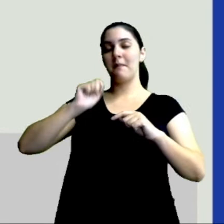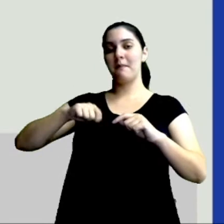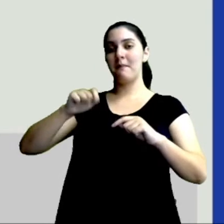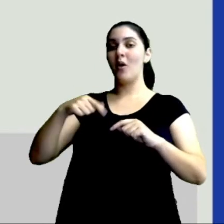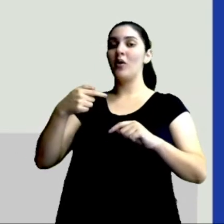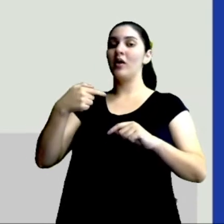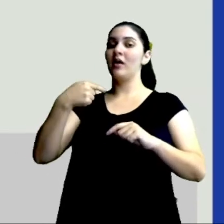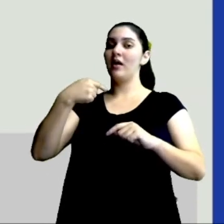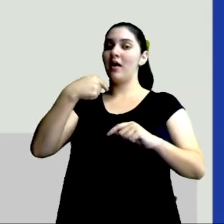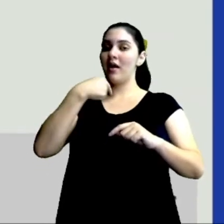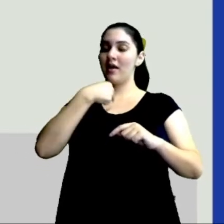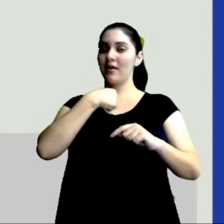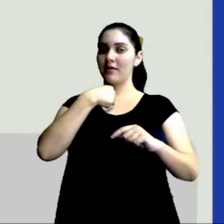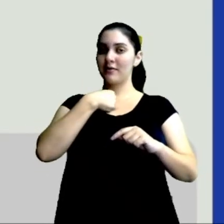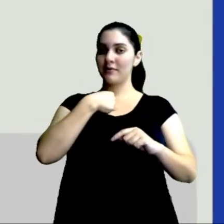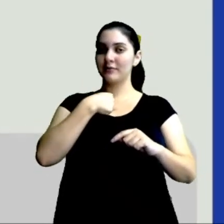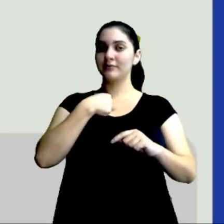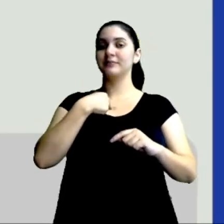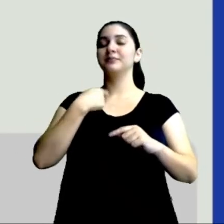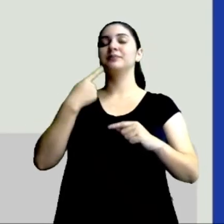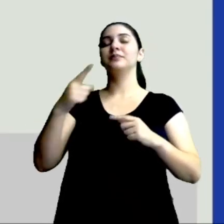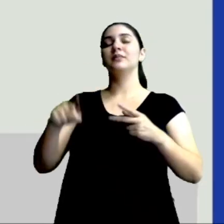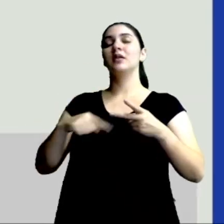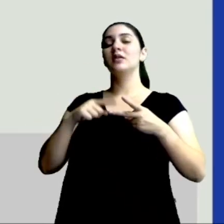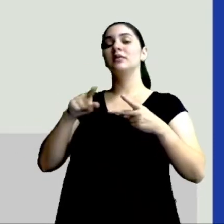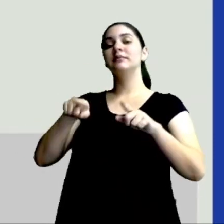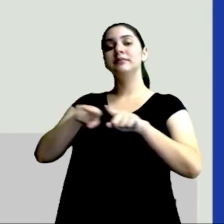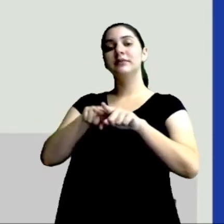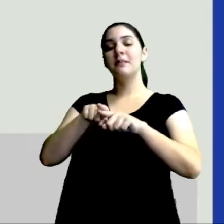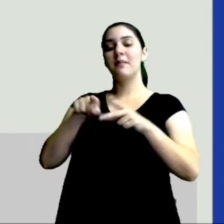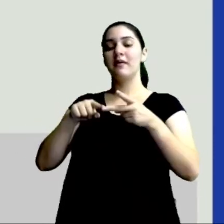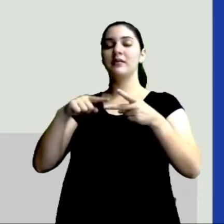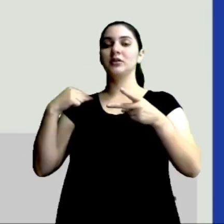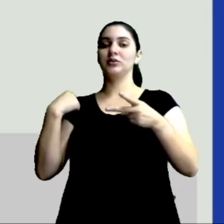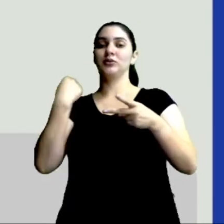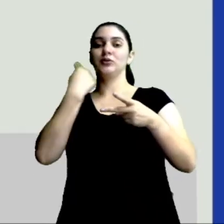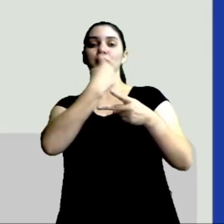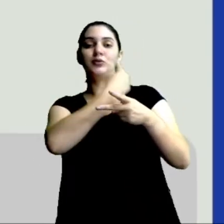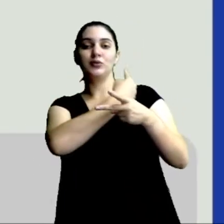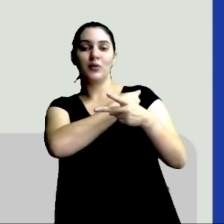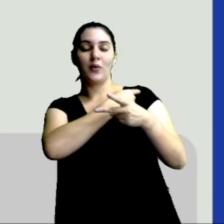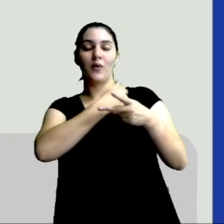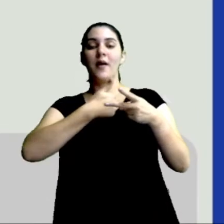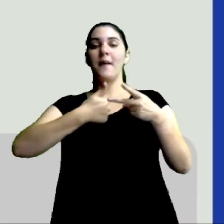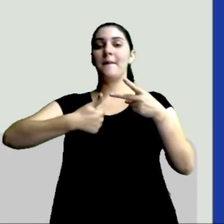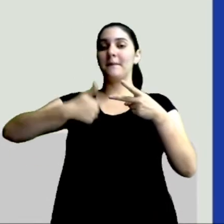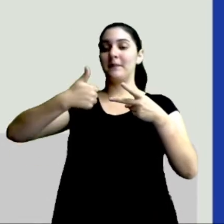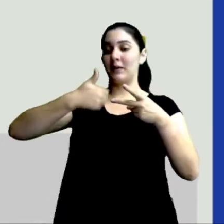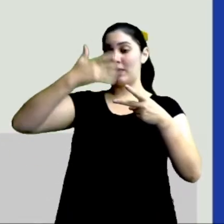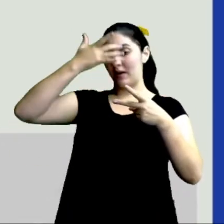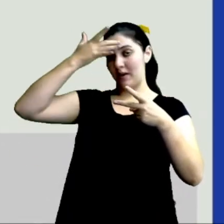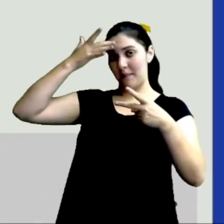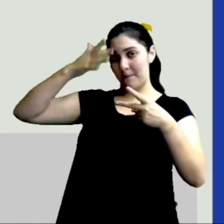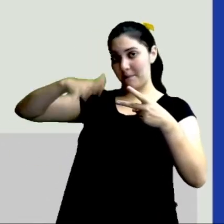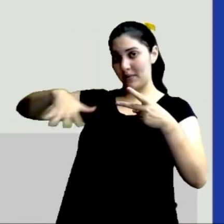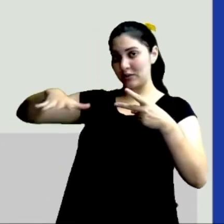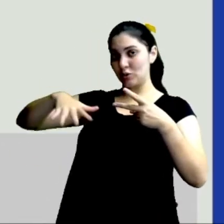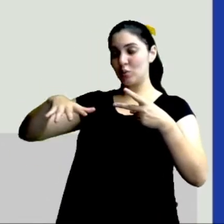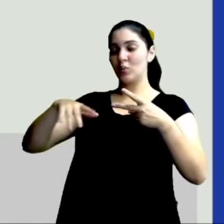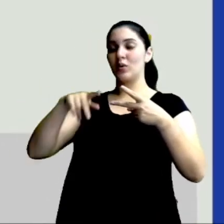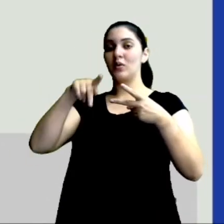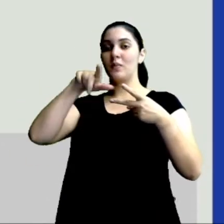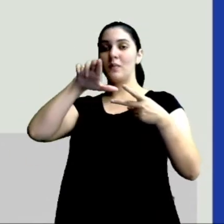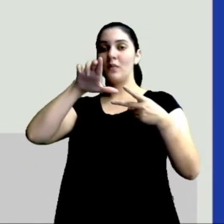que eu estou falando, a primeira pessoa do singular, ou pode ser também nós, que é a primeira pessoa aí do